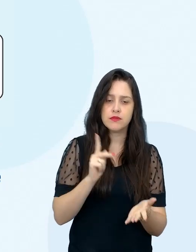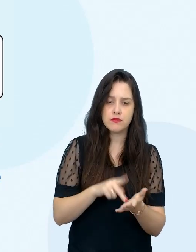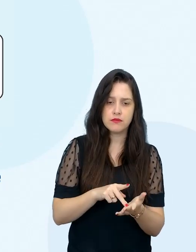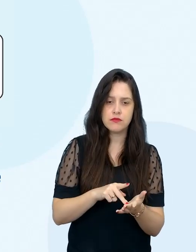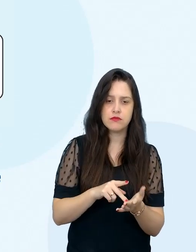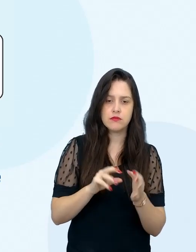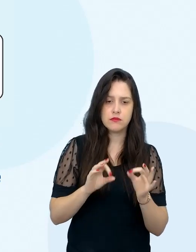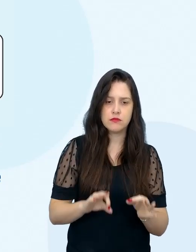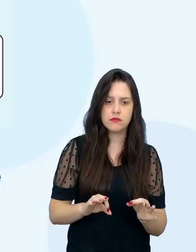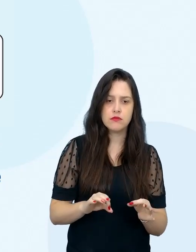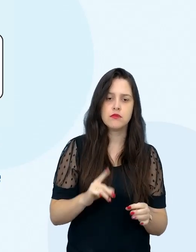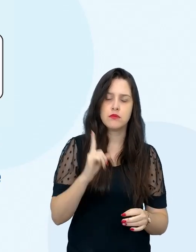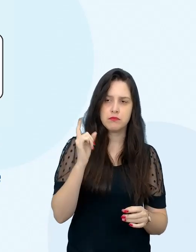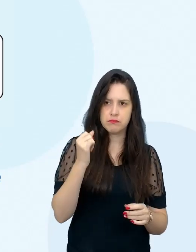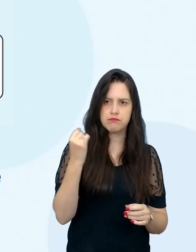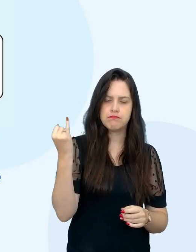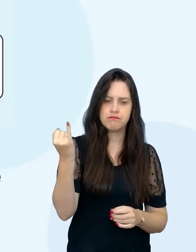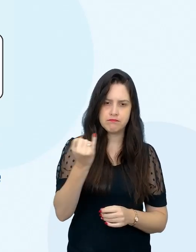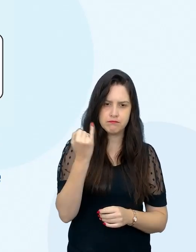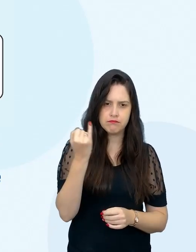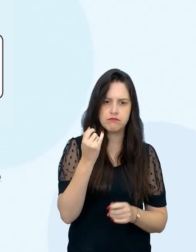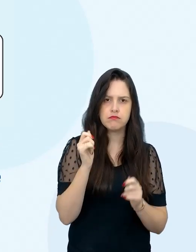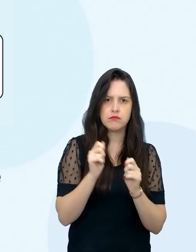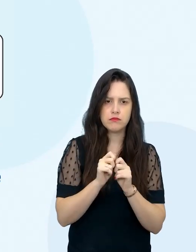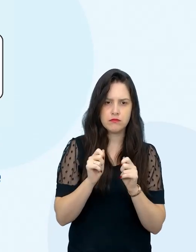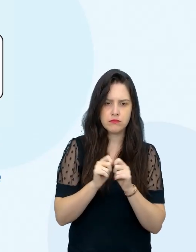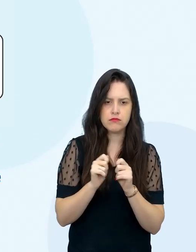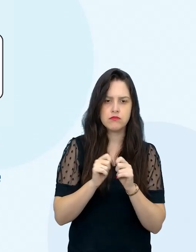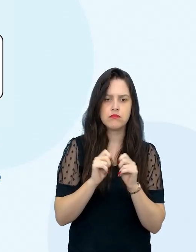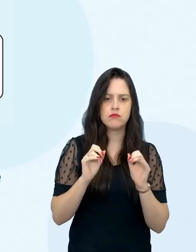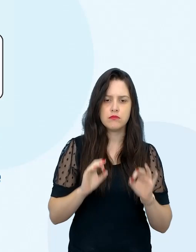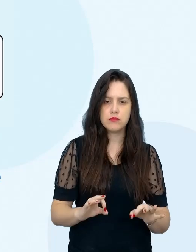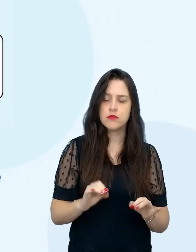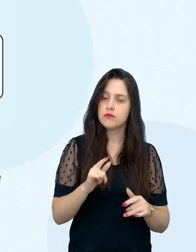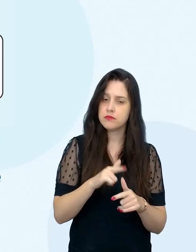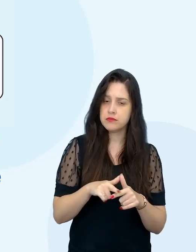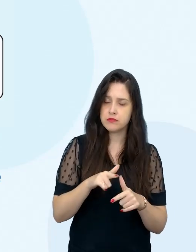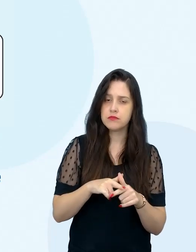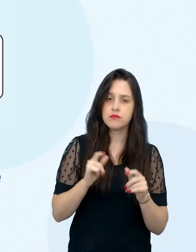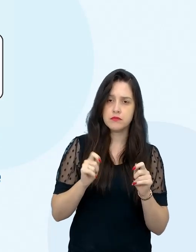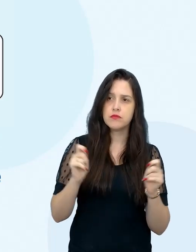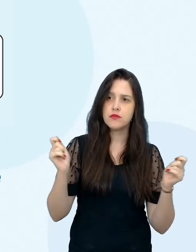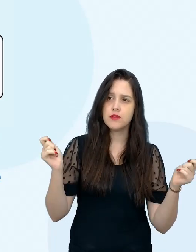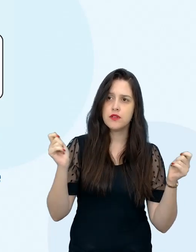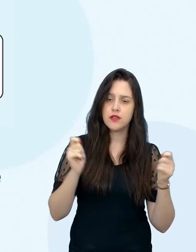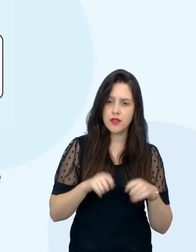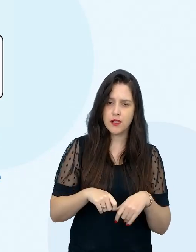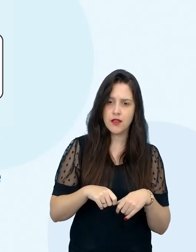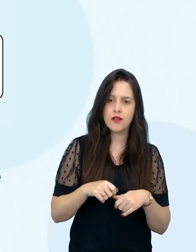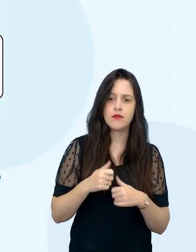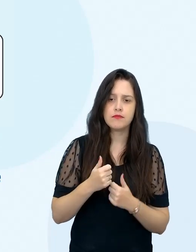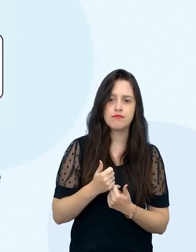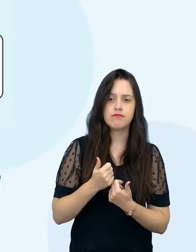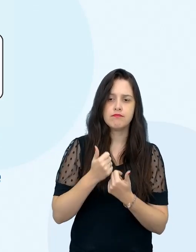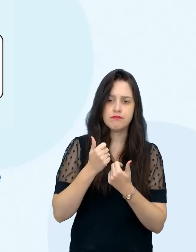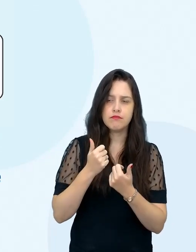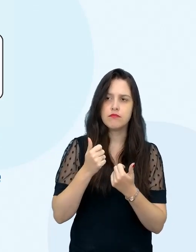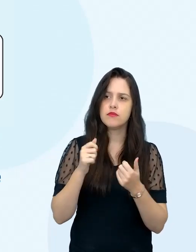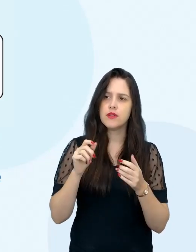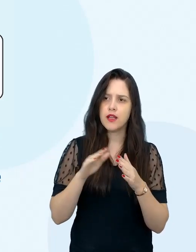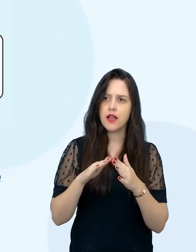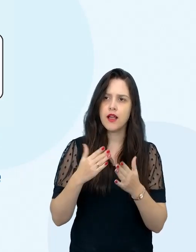geralmente, isso é super importante, por isso está grifado aí de azul, né? Esses problemas devem ser problemas baseados na vida real para que